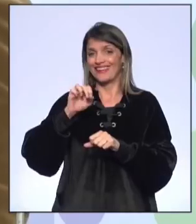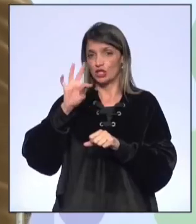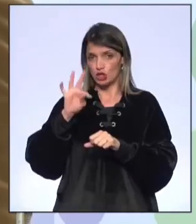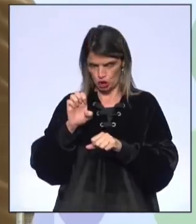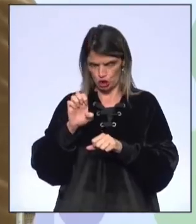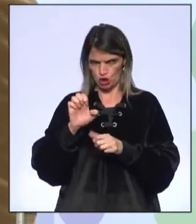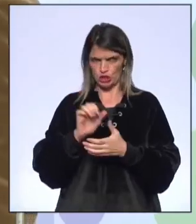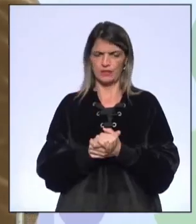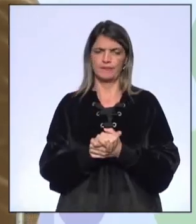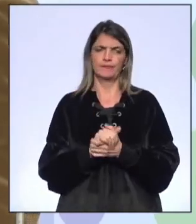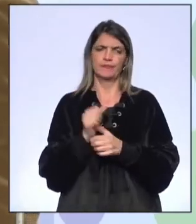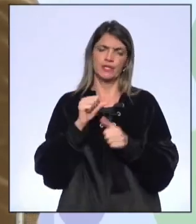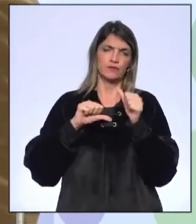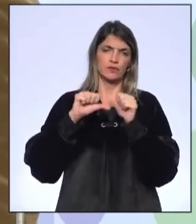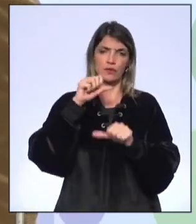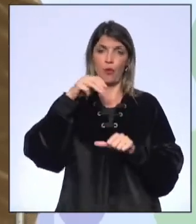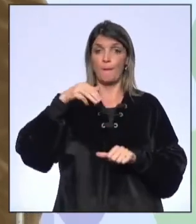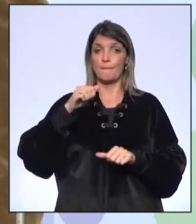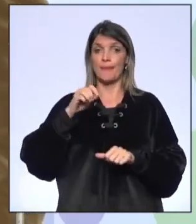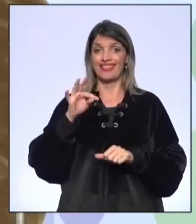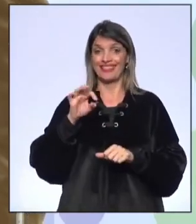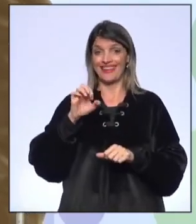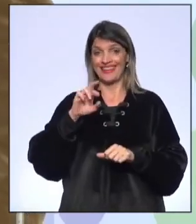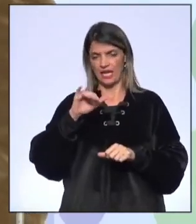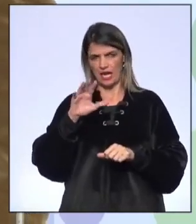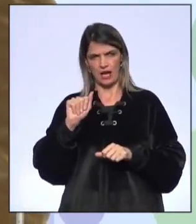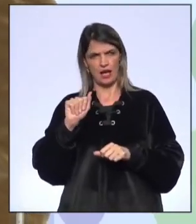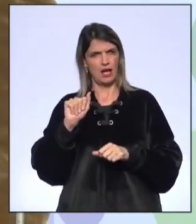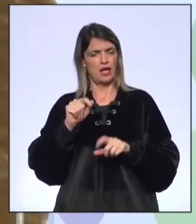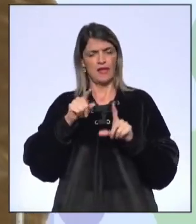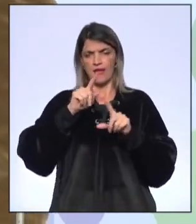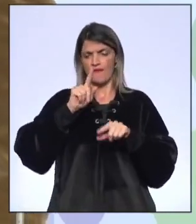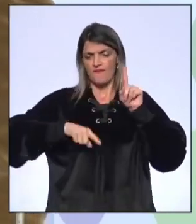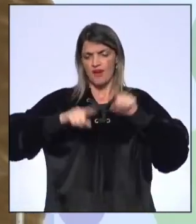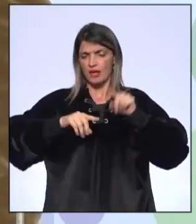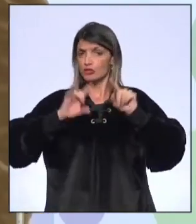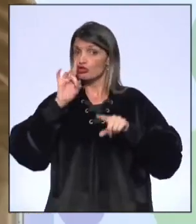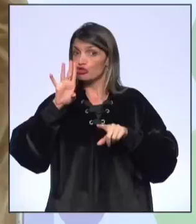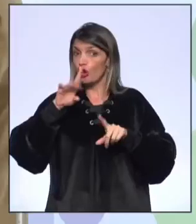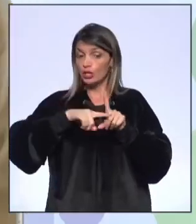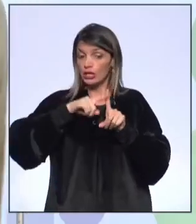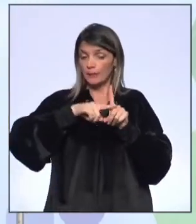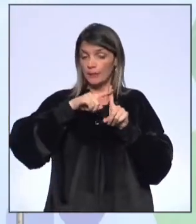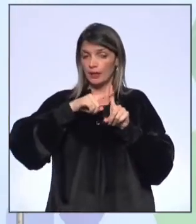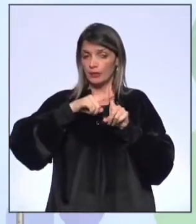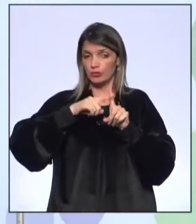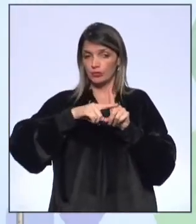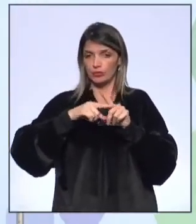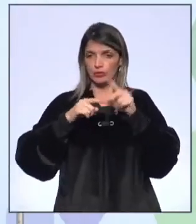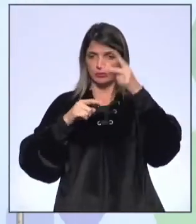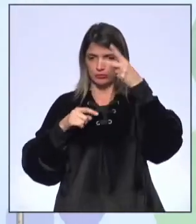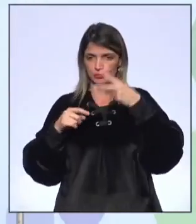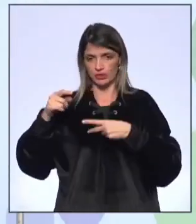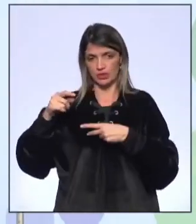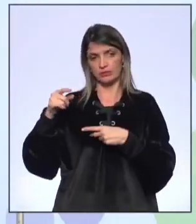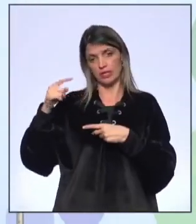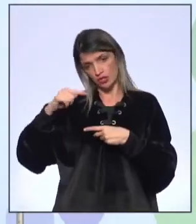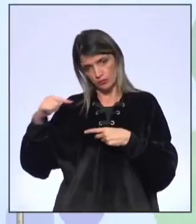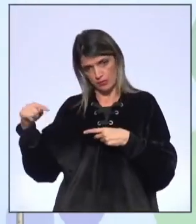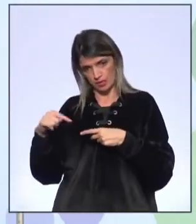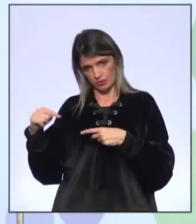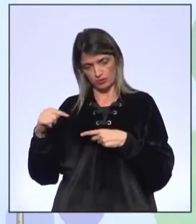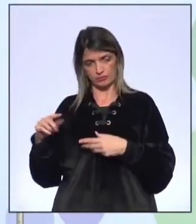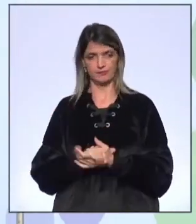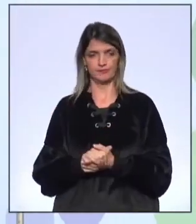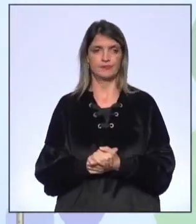transformação da matéria, vou usar essa. E quando variar a sua temperatura, vou usar essa. Tá vendo aqui, pessoal? Aqui, ó. Tá vendo que aqui, ó,